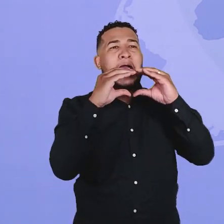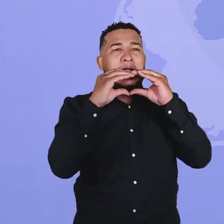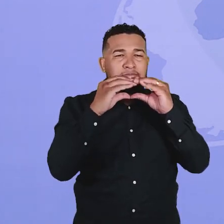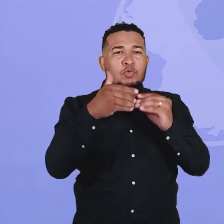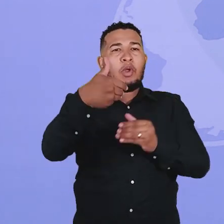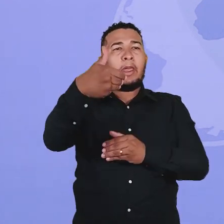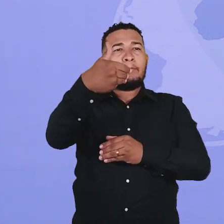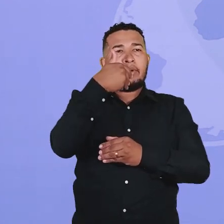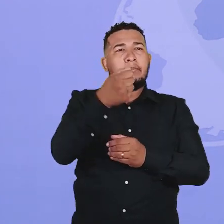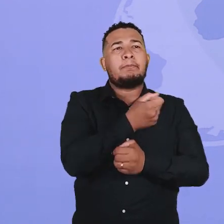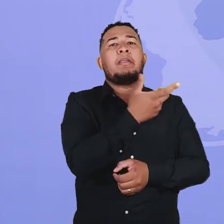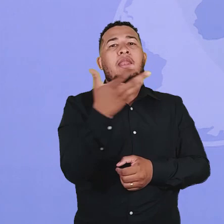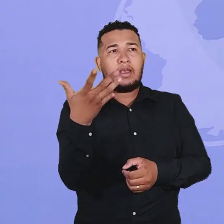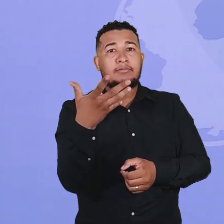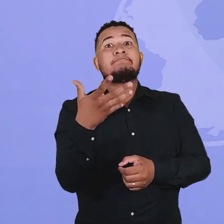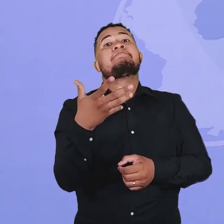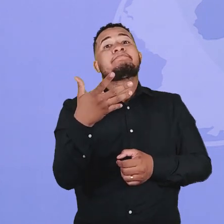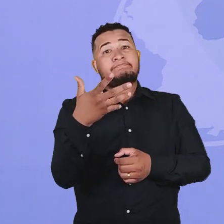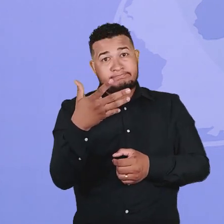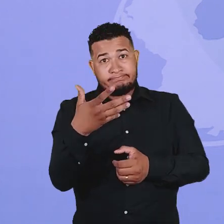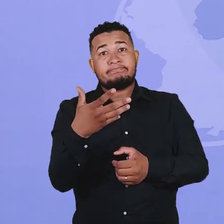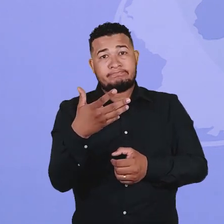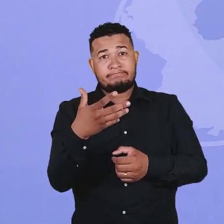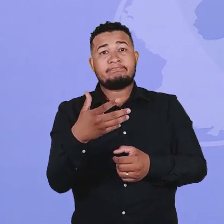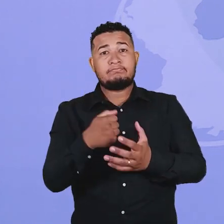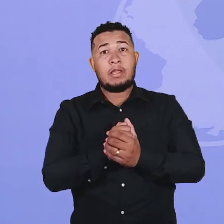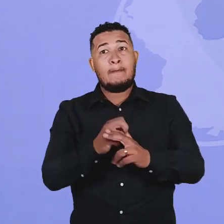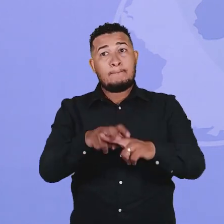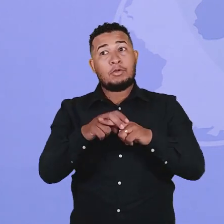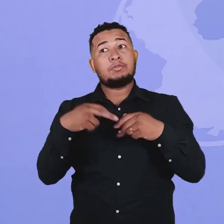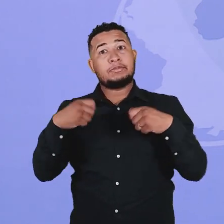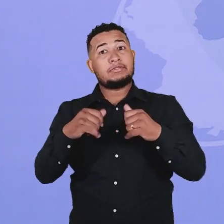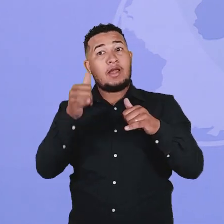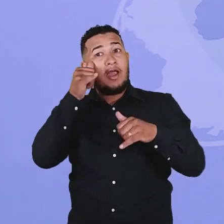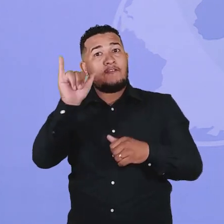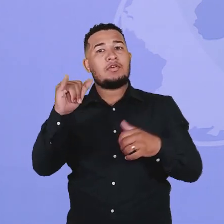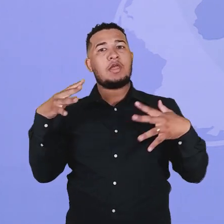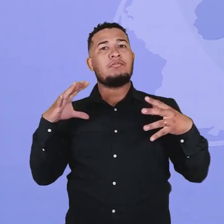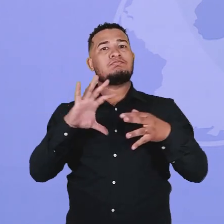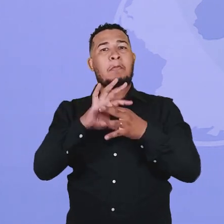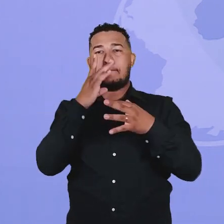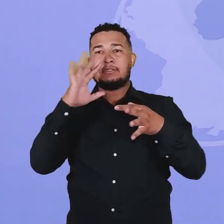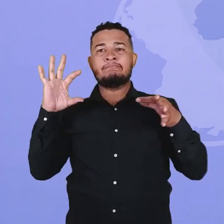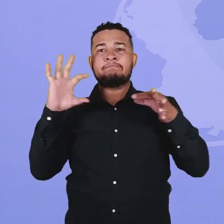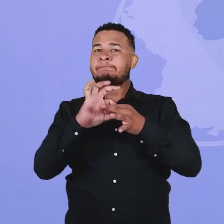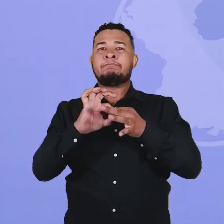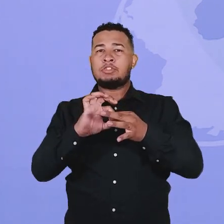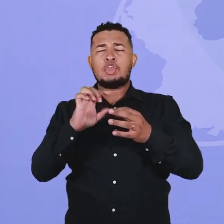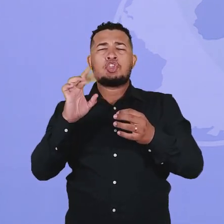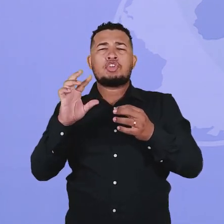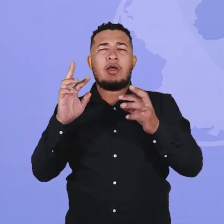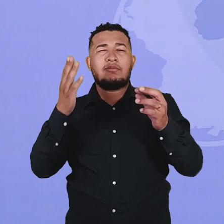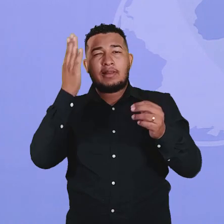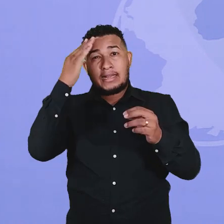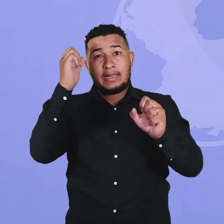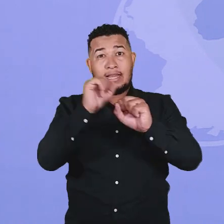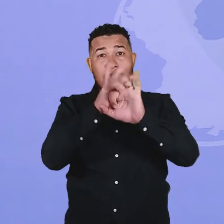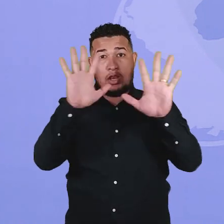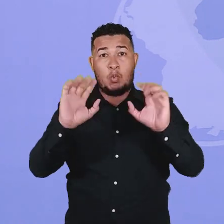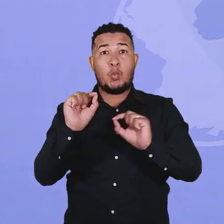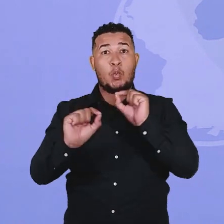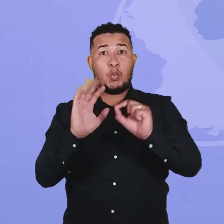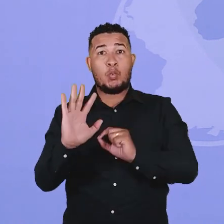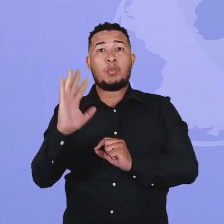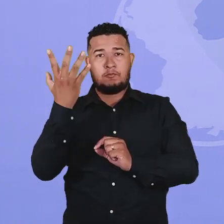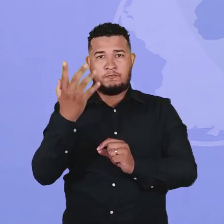que separar isso daí, nós temos que ressignificar e não podemos deixar essa união. Isso é só uma analogia para ficar bem claro para você e que você